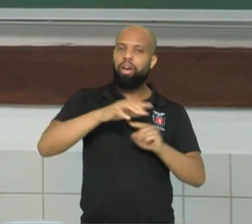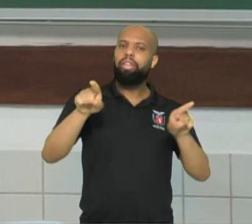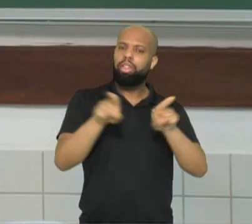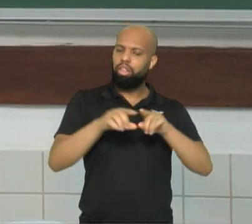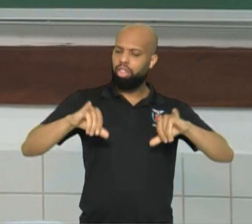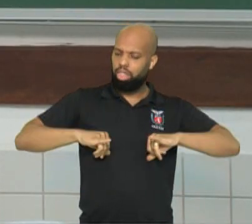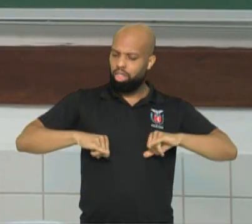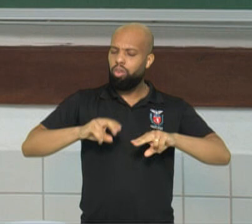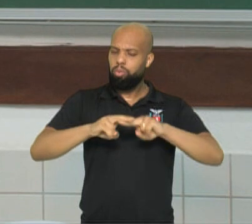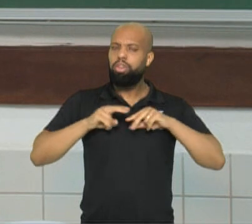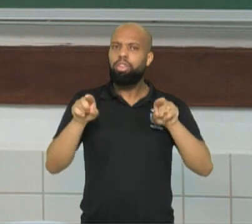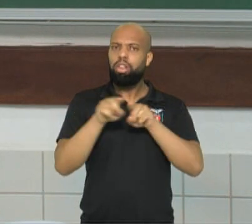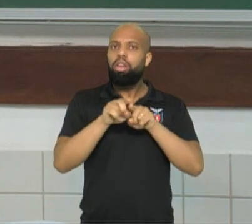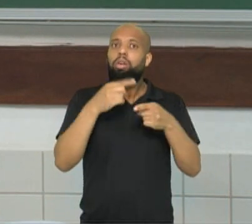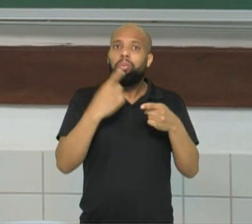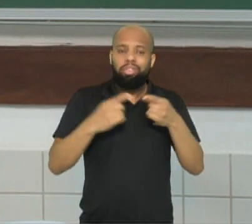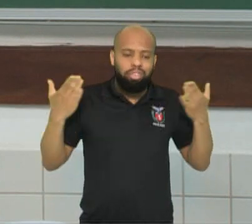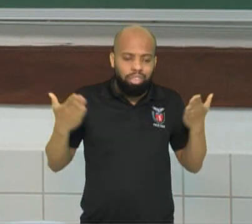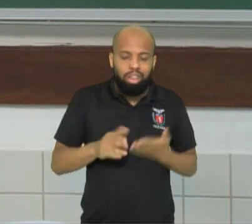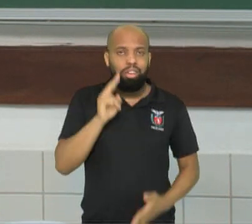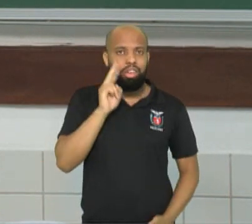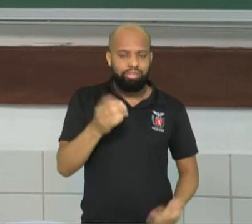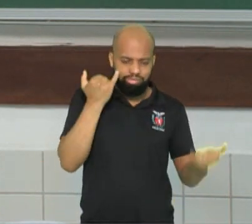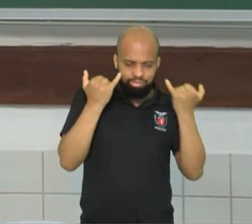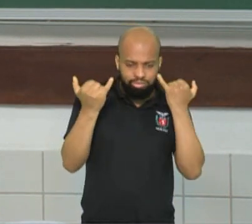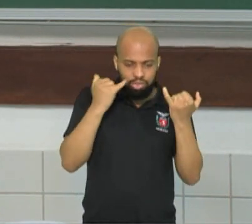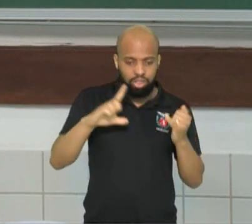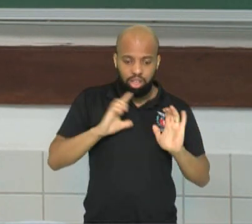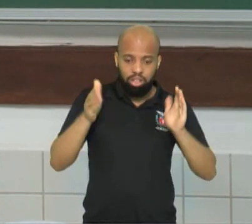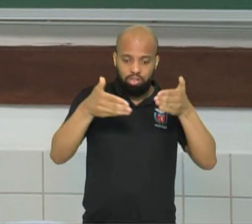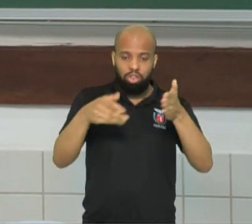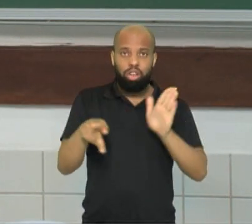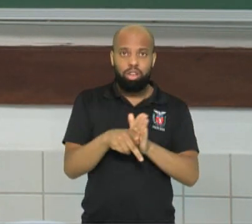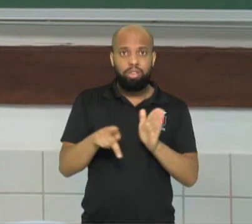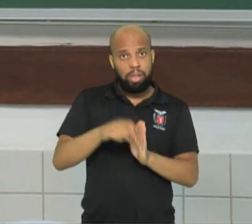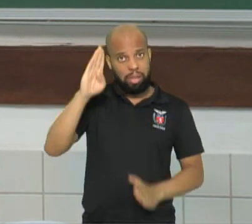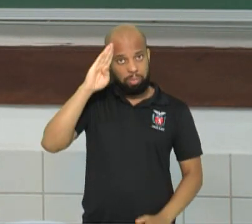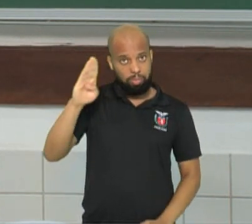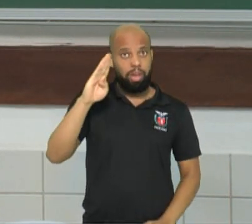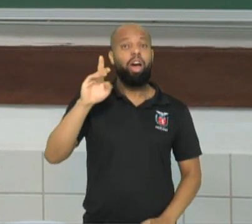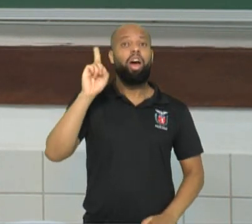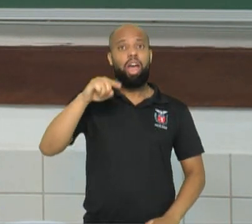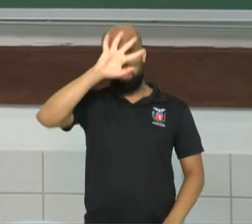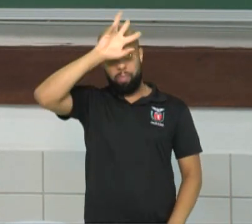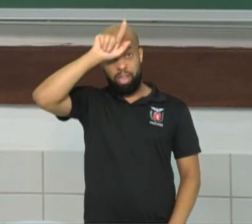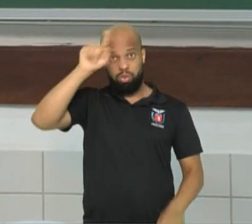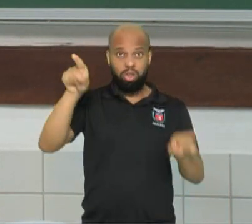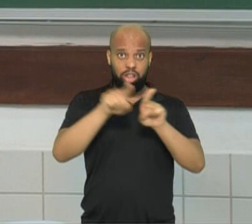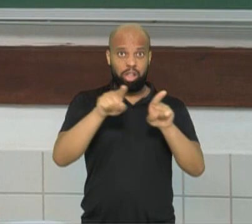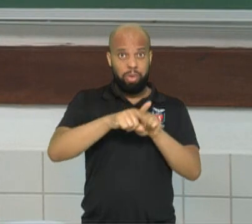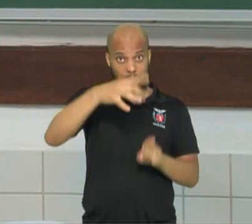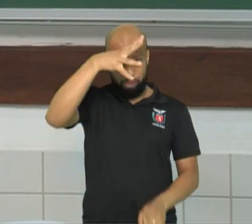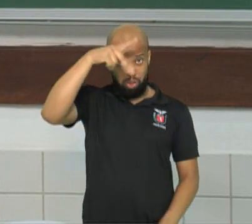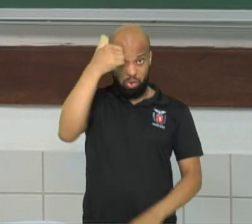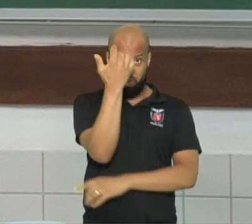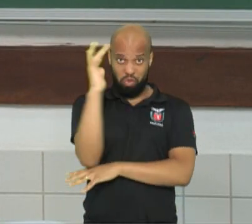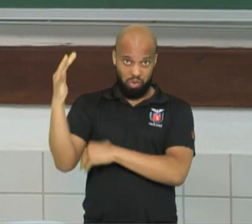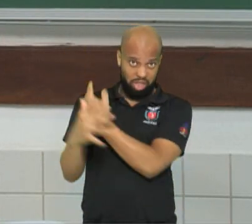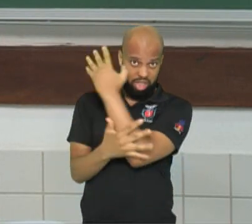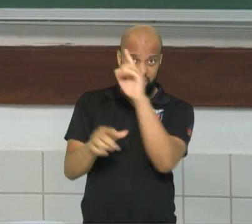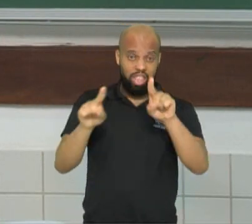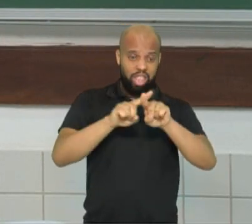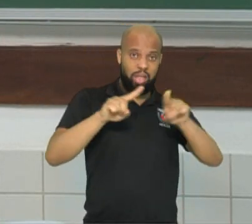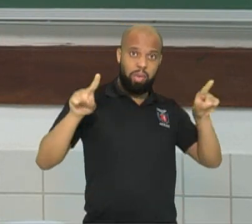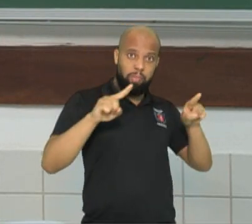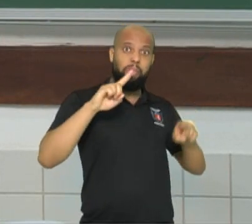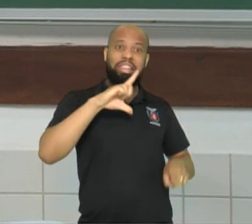sofrendo bastante com isso, né? Apesar da gente ver as notícias focadas principalmente no Pantanal e na Amazônia, Paraná também. E lembre, gente, que o bioma Mata Atlântica